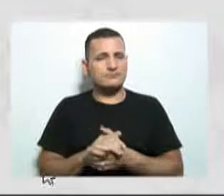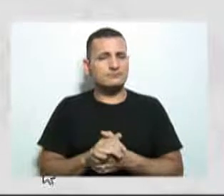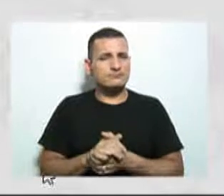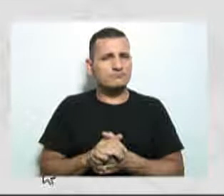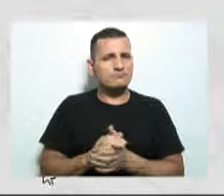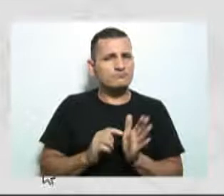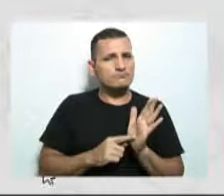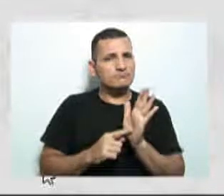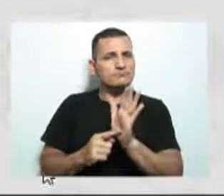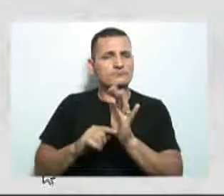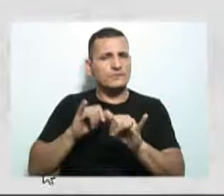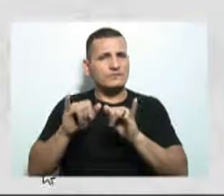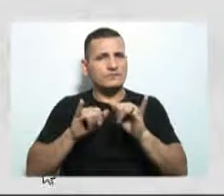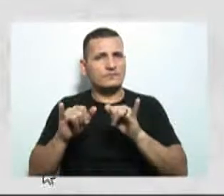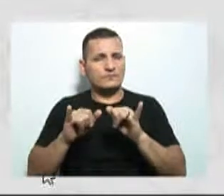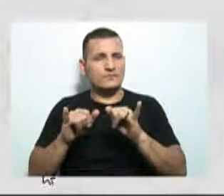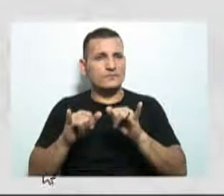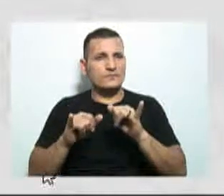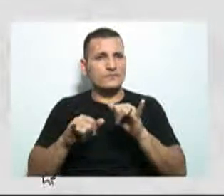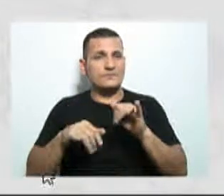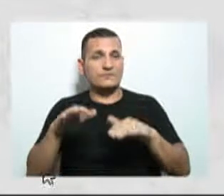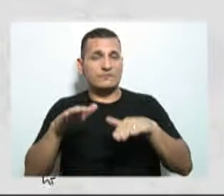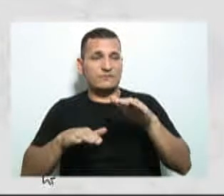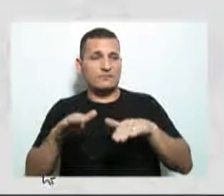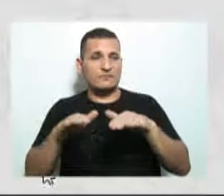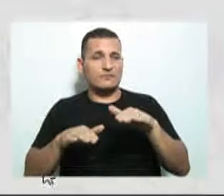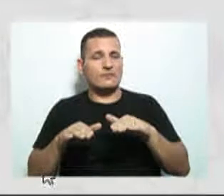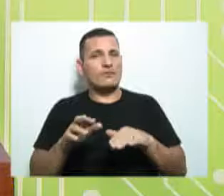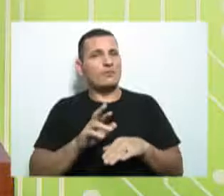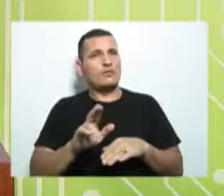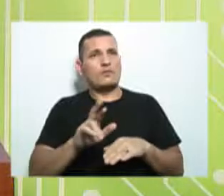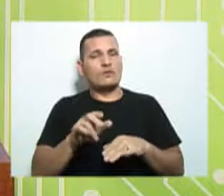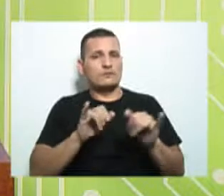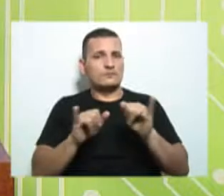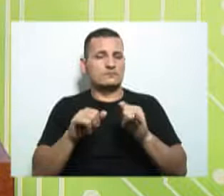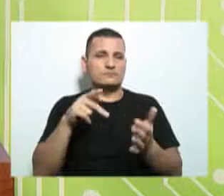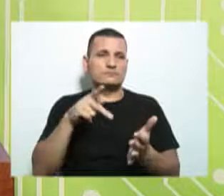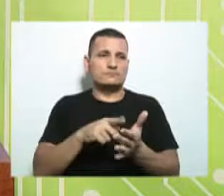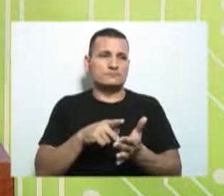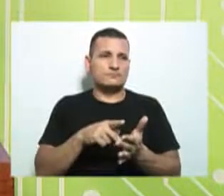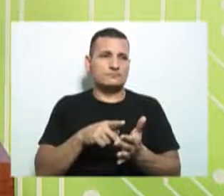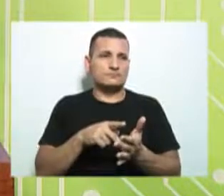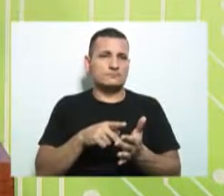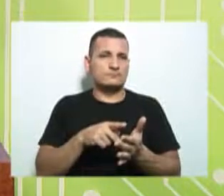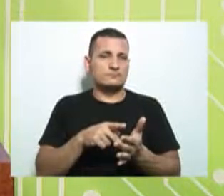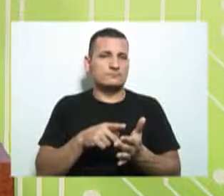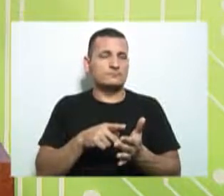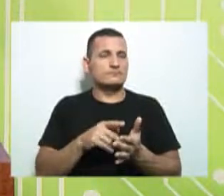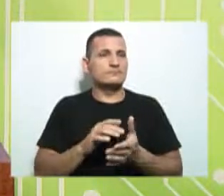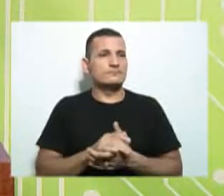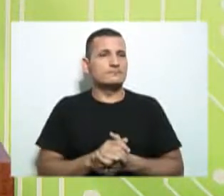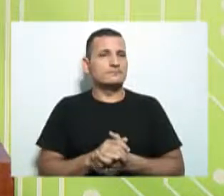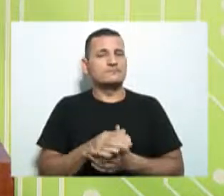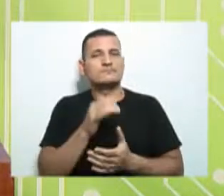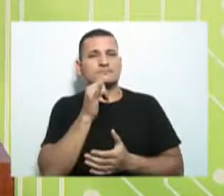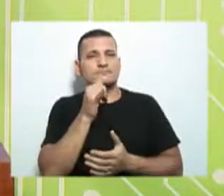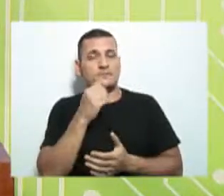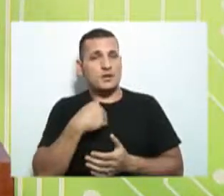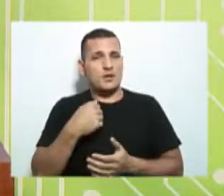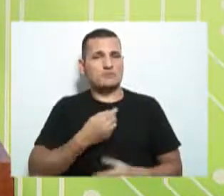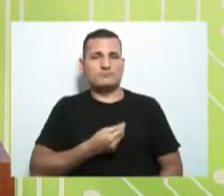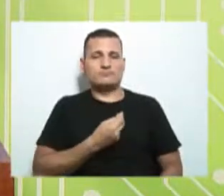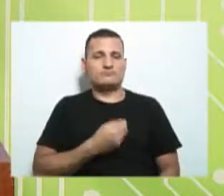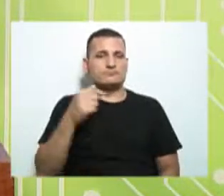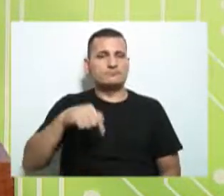informações que muitas vezes não são informações verdadeiras. Quer ver? Eu estou aqui com você e de repente para falar